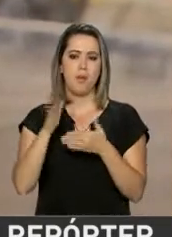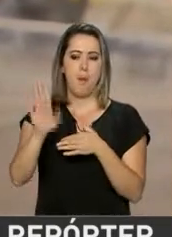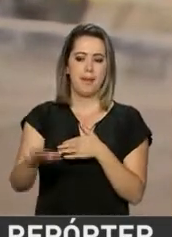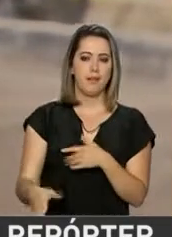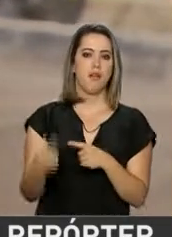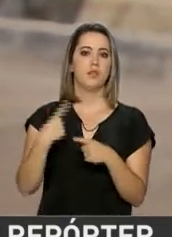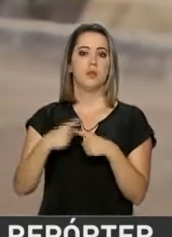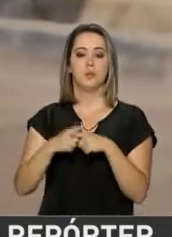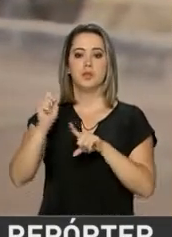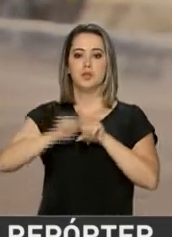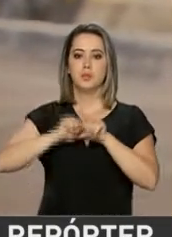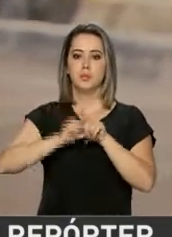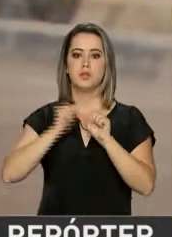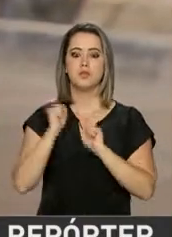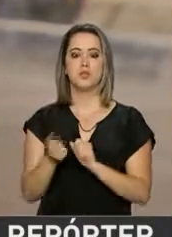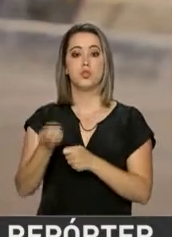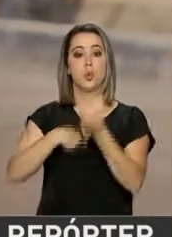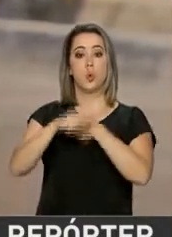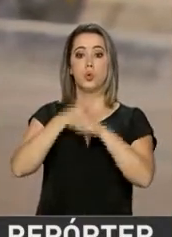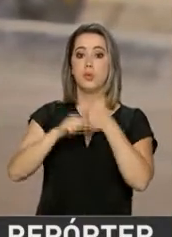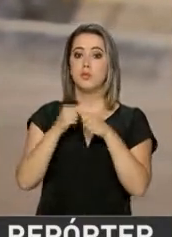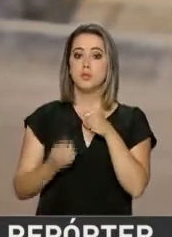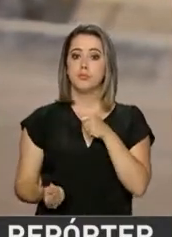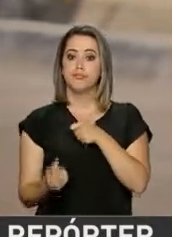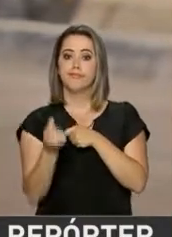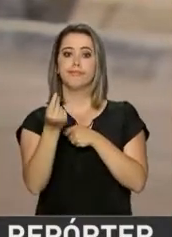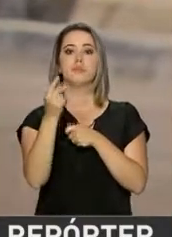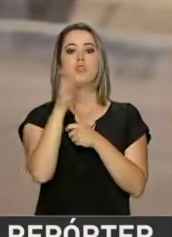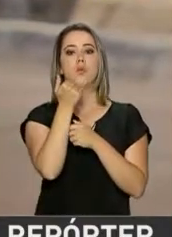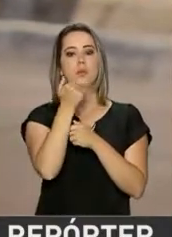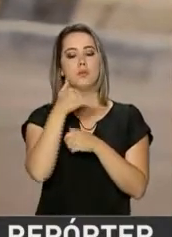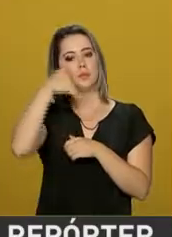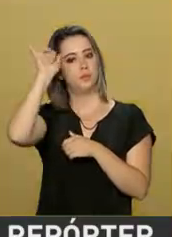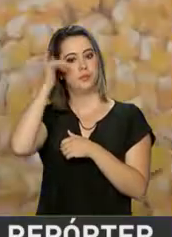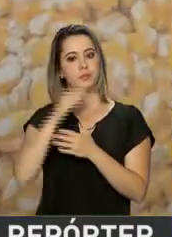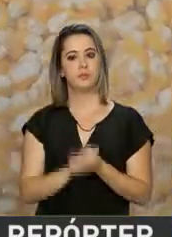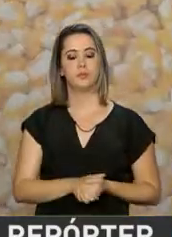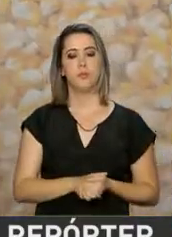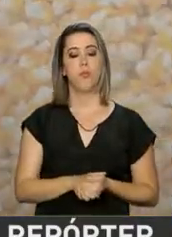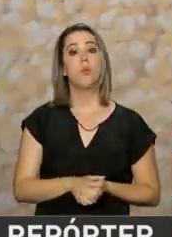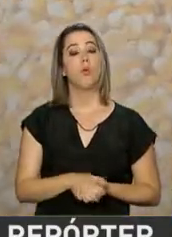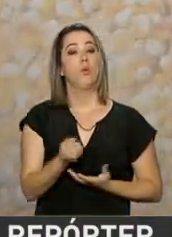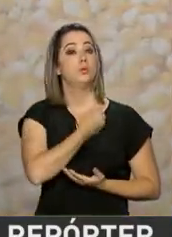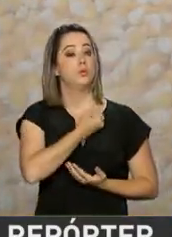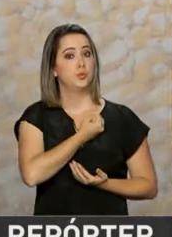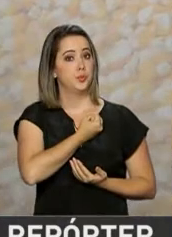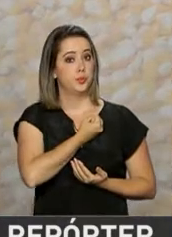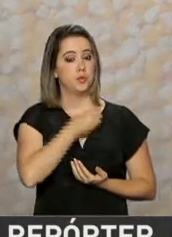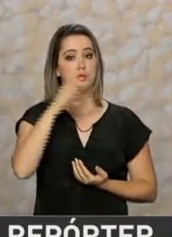no final do mês a gente consegue economizar bastante com com alimentação das vacas dados da companhia nacional de